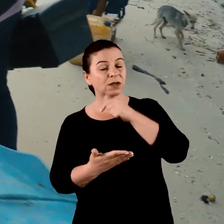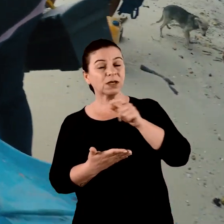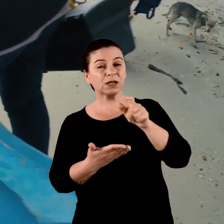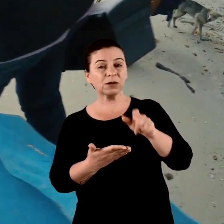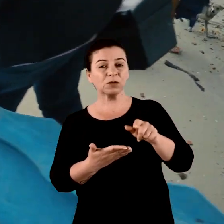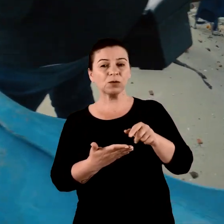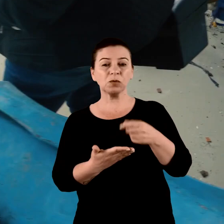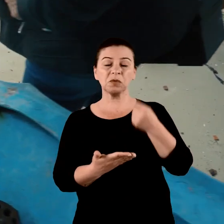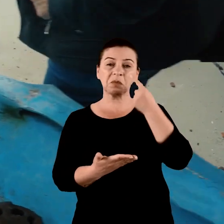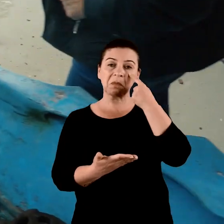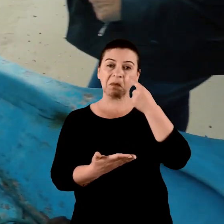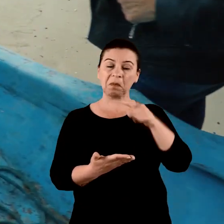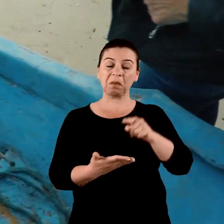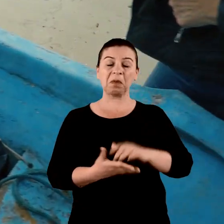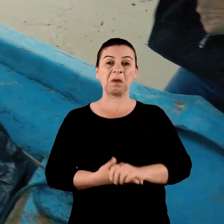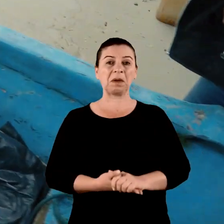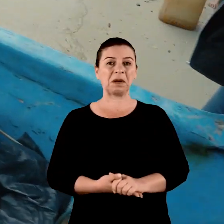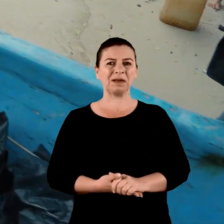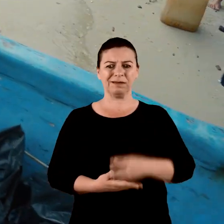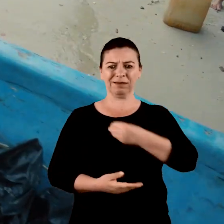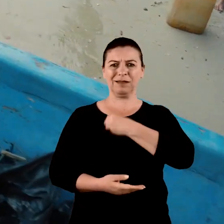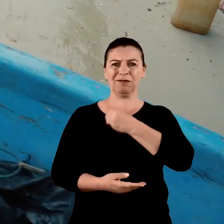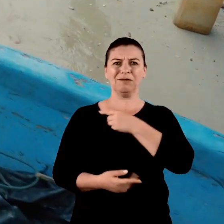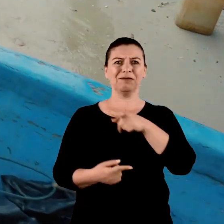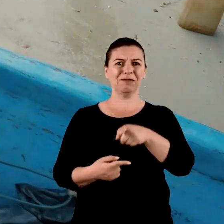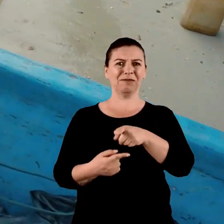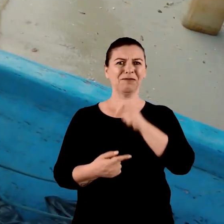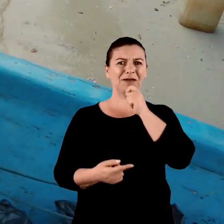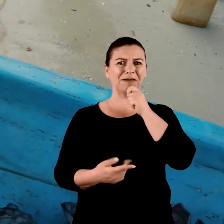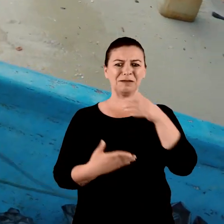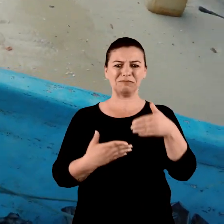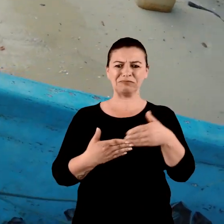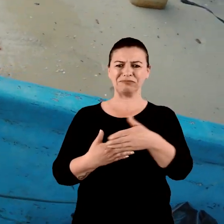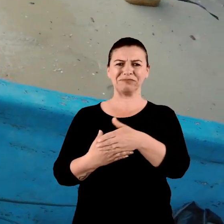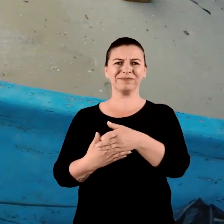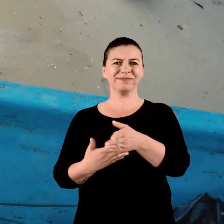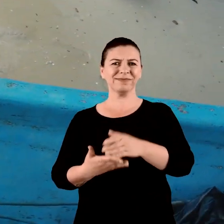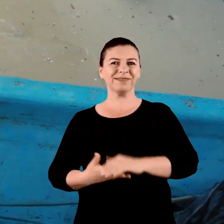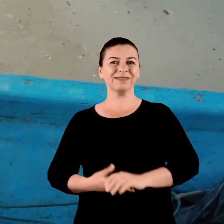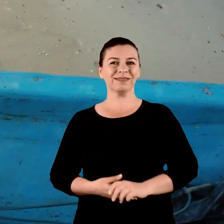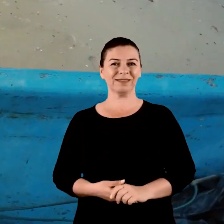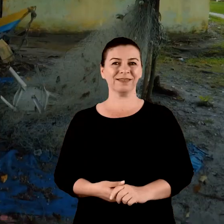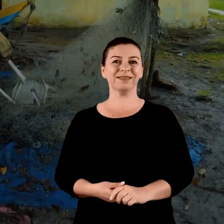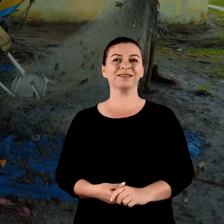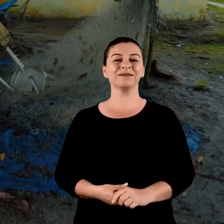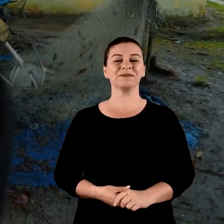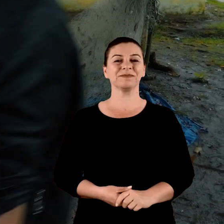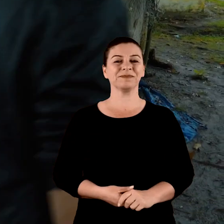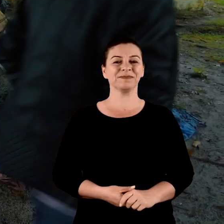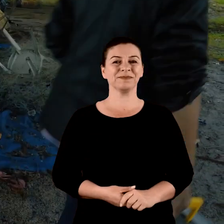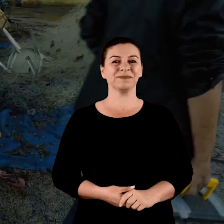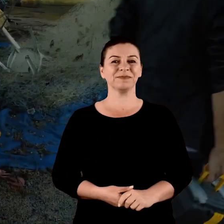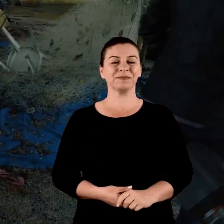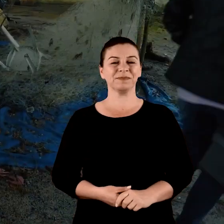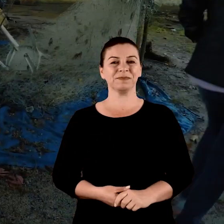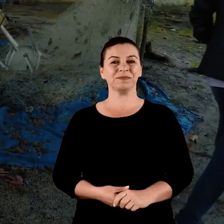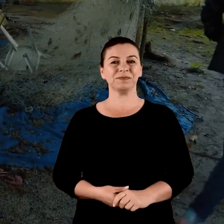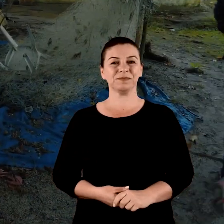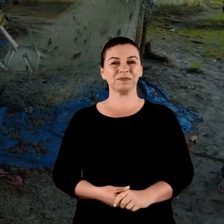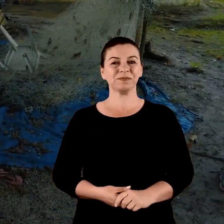Bonita. Olha. Tá vivinha danada.